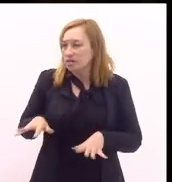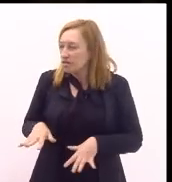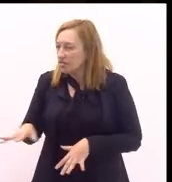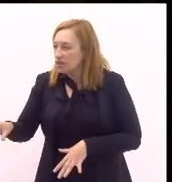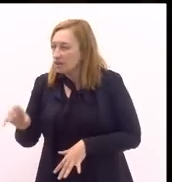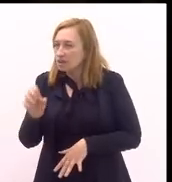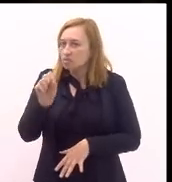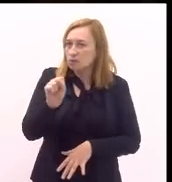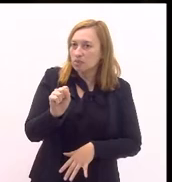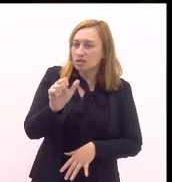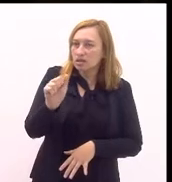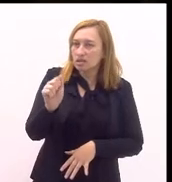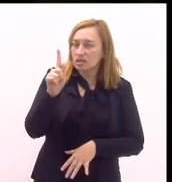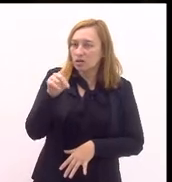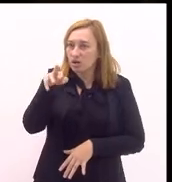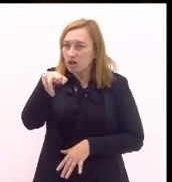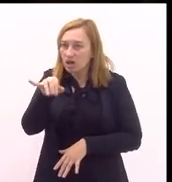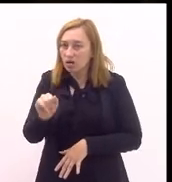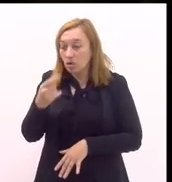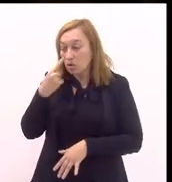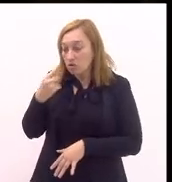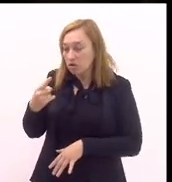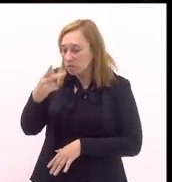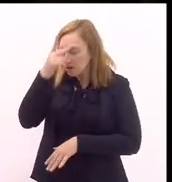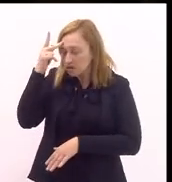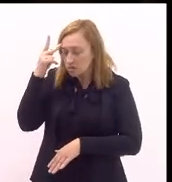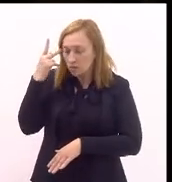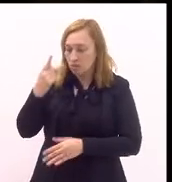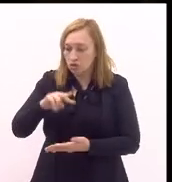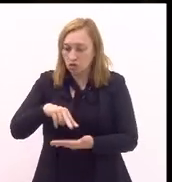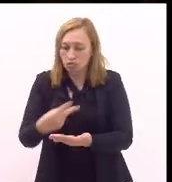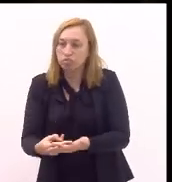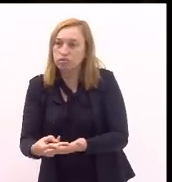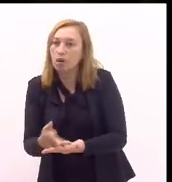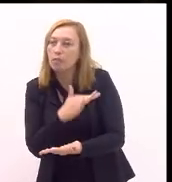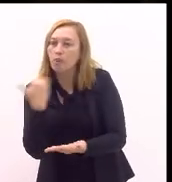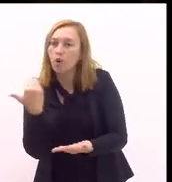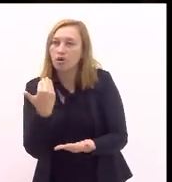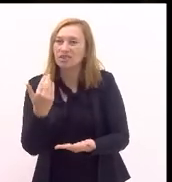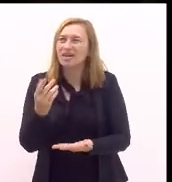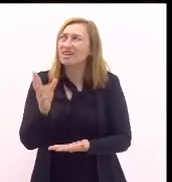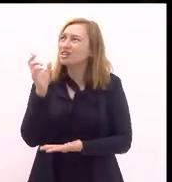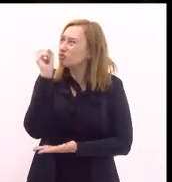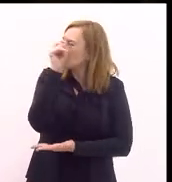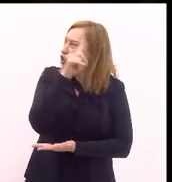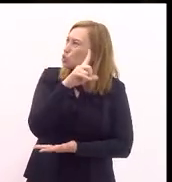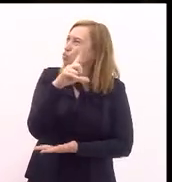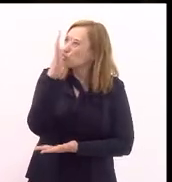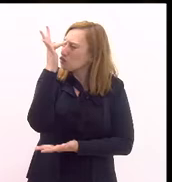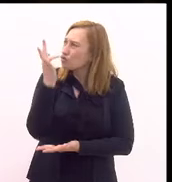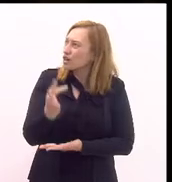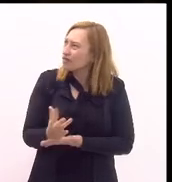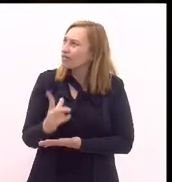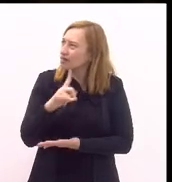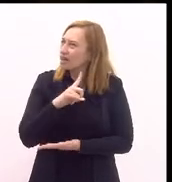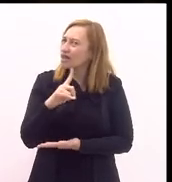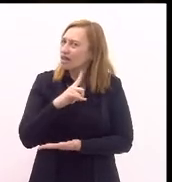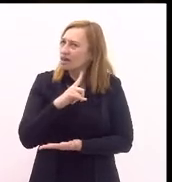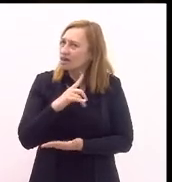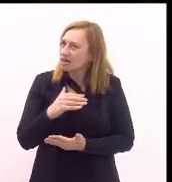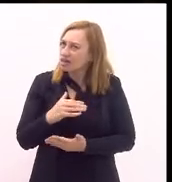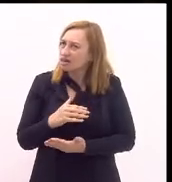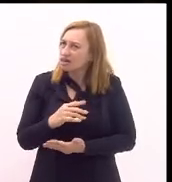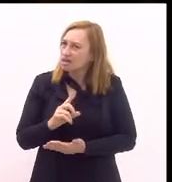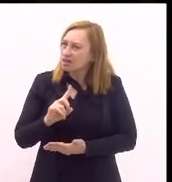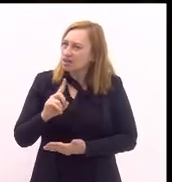perderam suas vidas numa chacina é muito difícil ter fé depois disso é muito difícil caminhar para